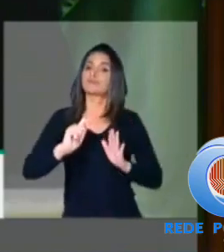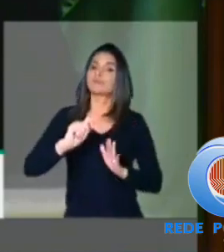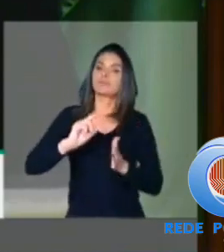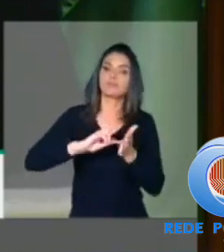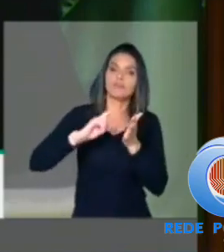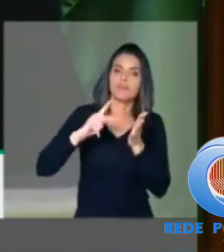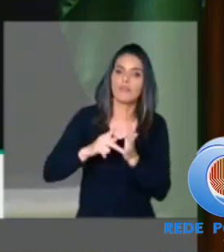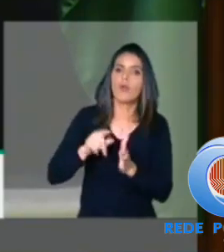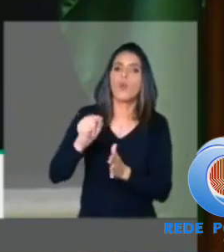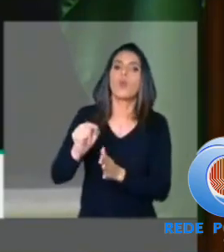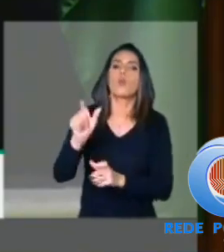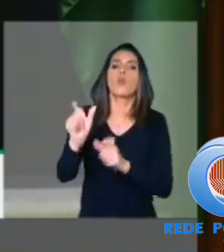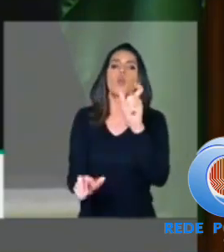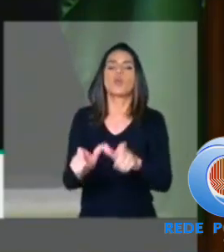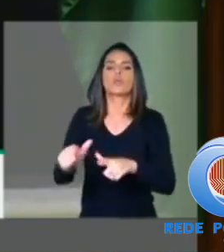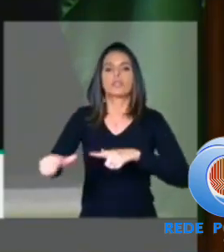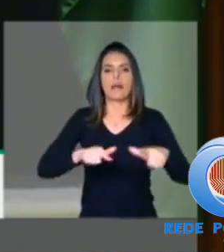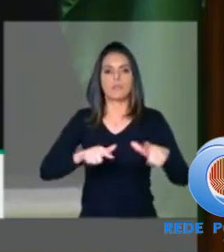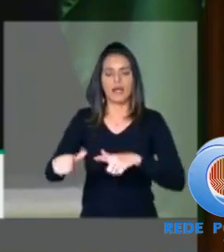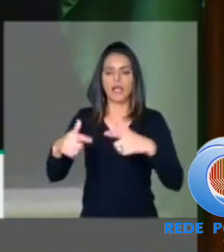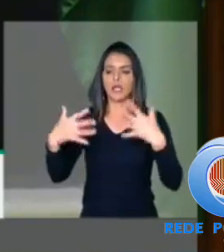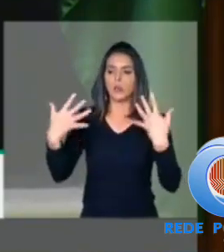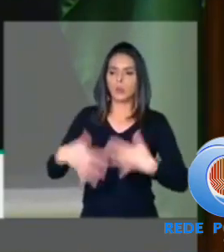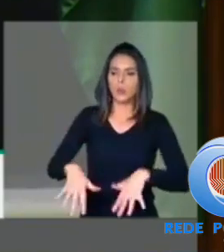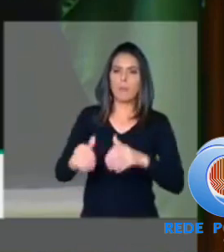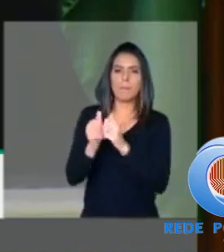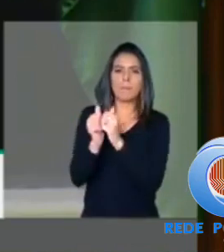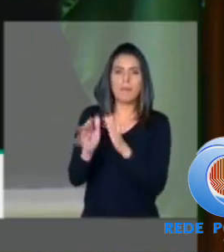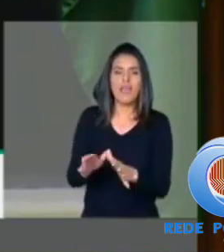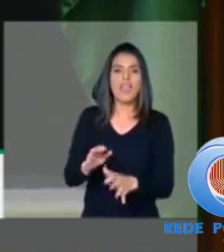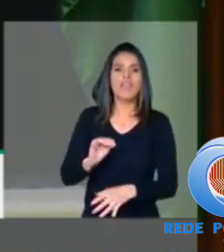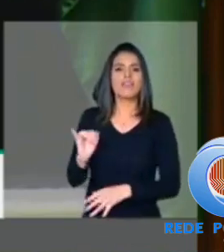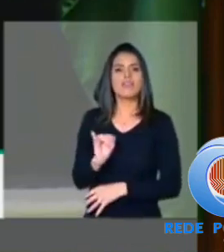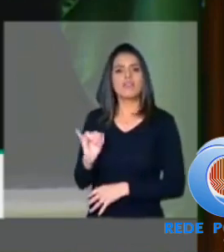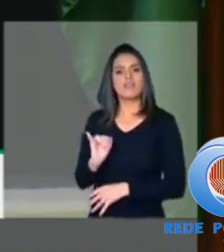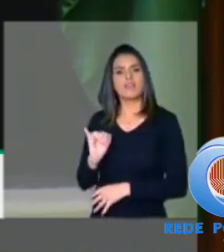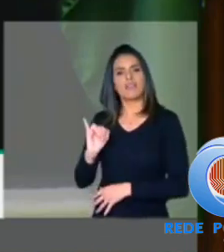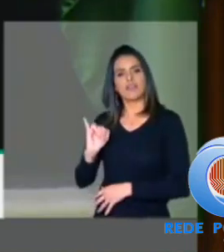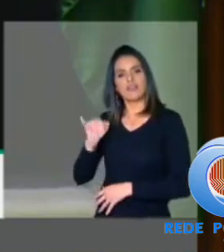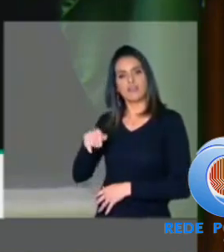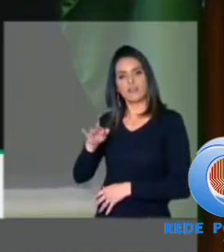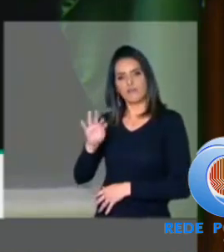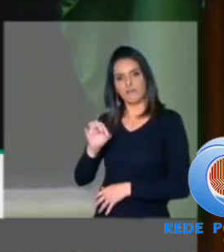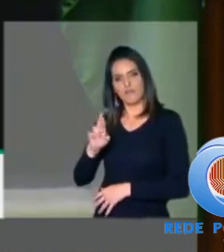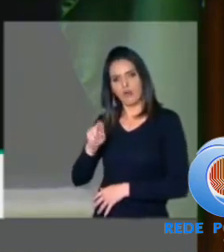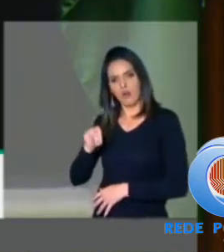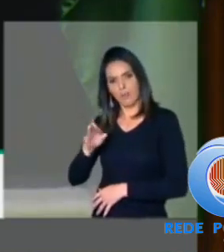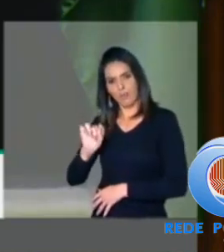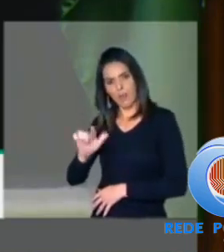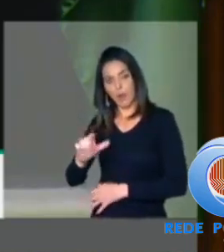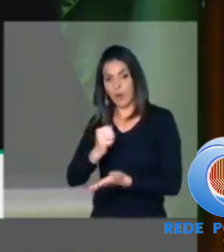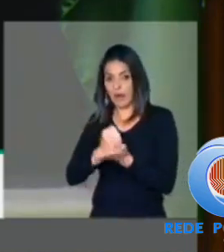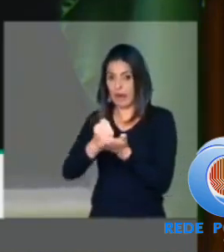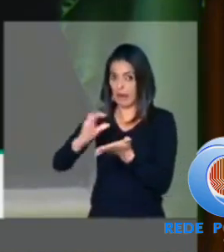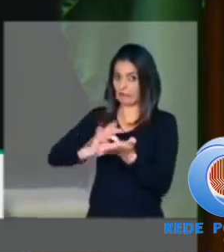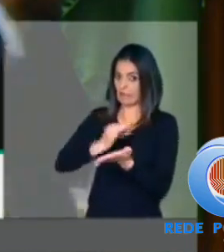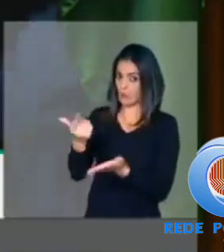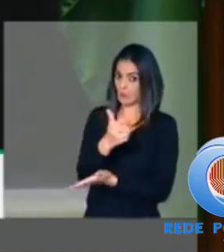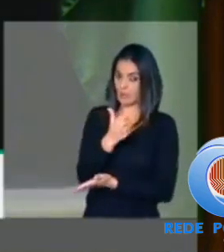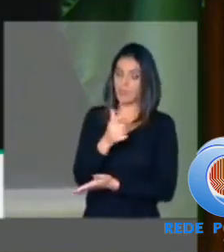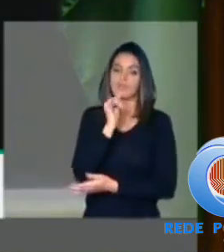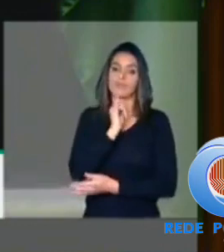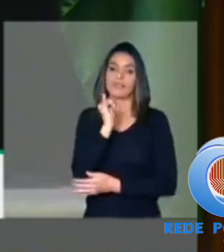trabalhador precarizado que vai trabalhar com a informalidade no trabalho. É como se você acabasse com